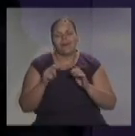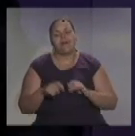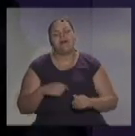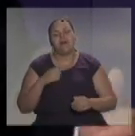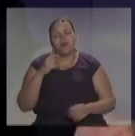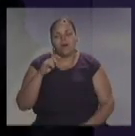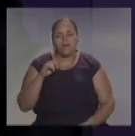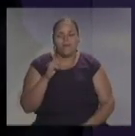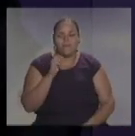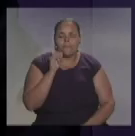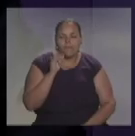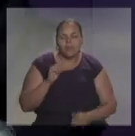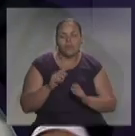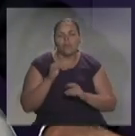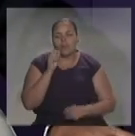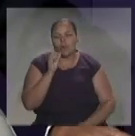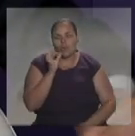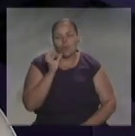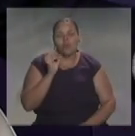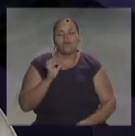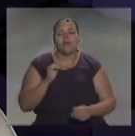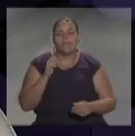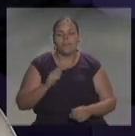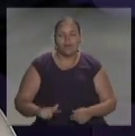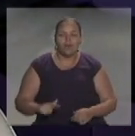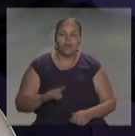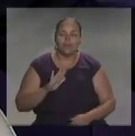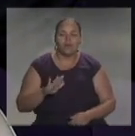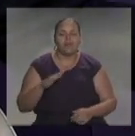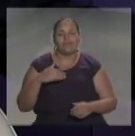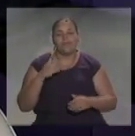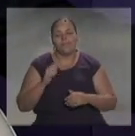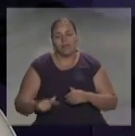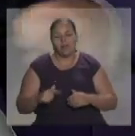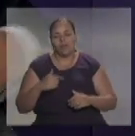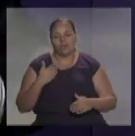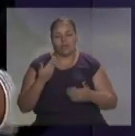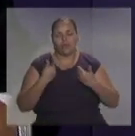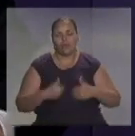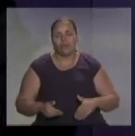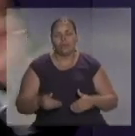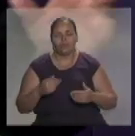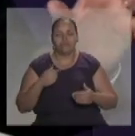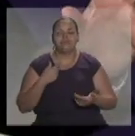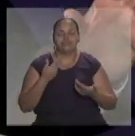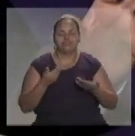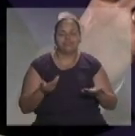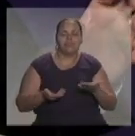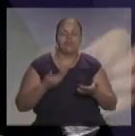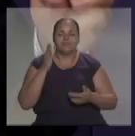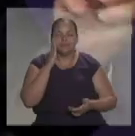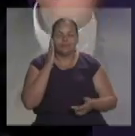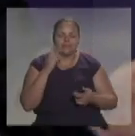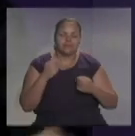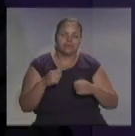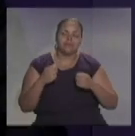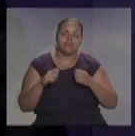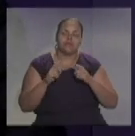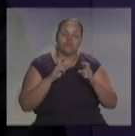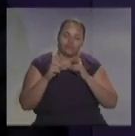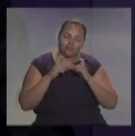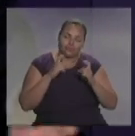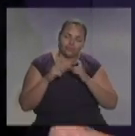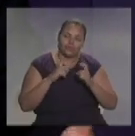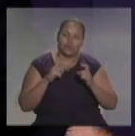é uma droga ilícita, porém o maior mal dela as consequências que ela traz para o organismo do ser humano. E a gente precisa